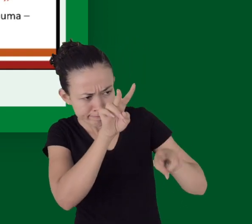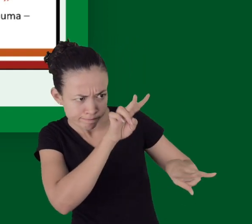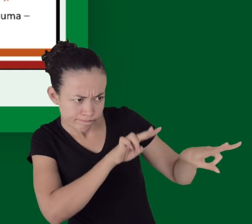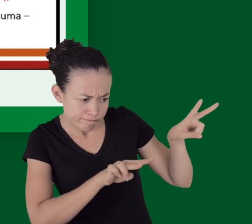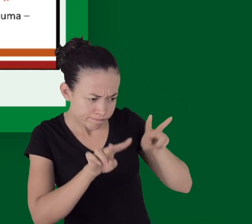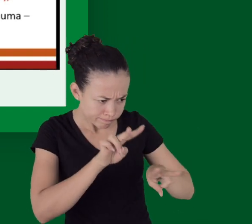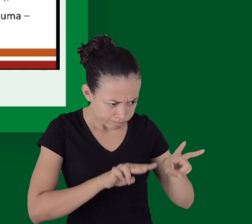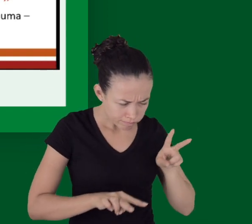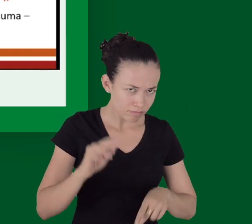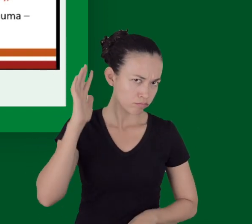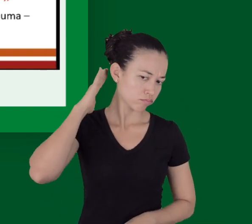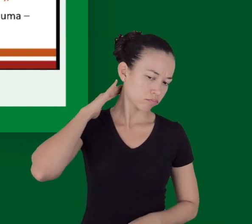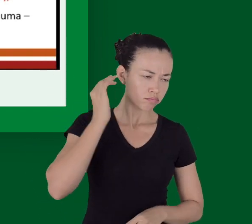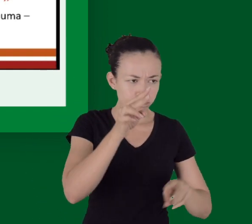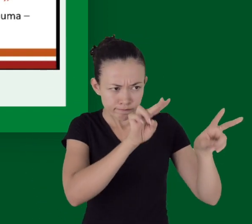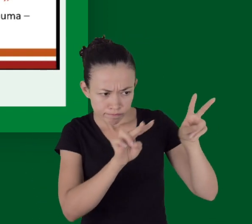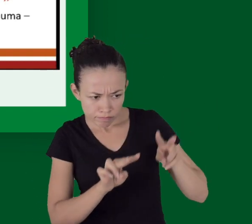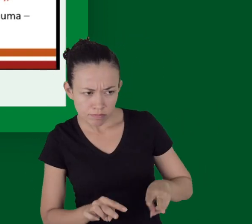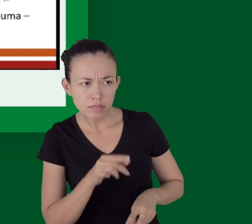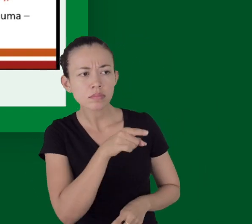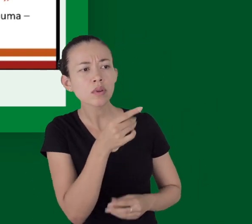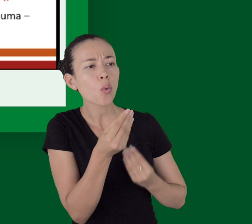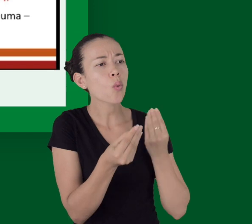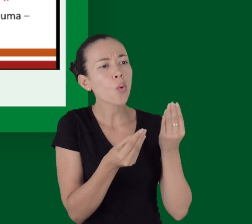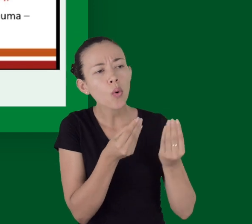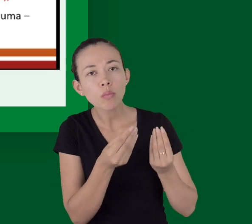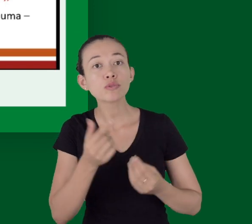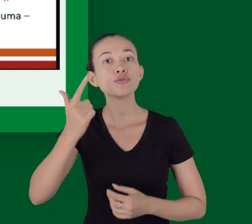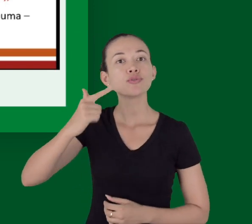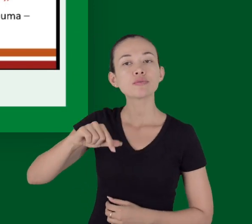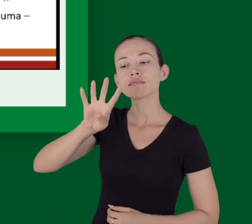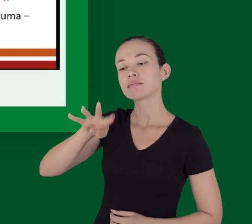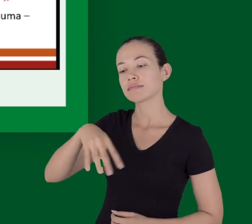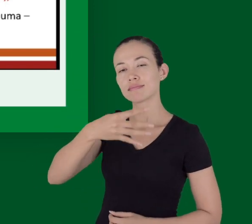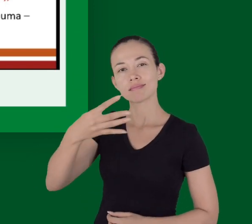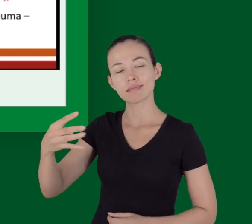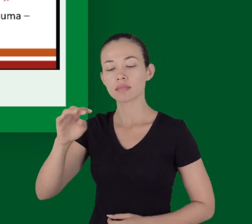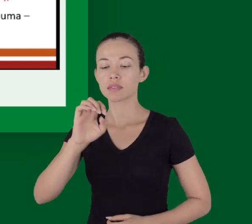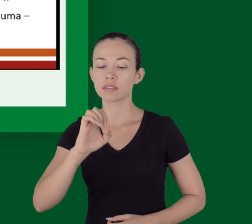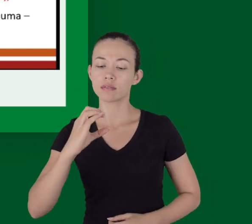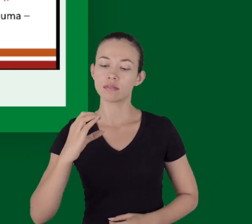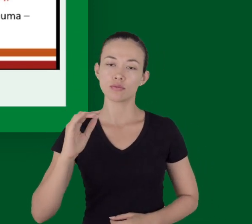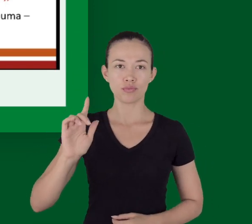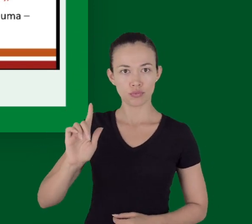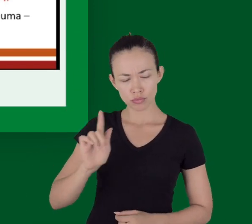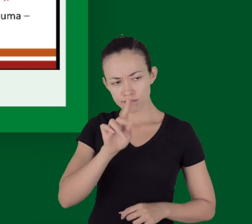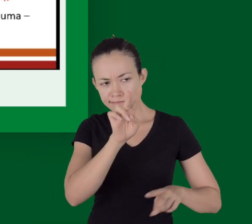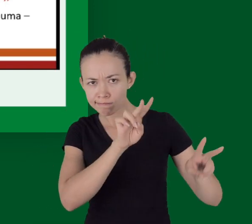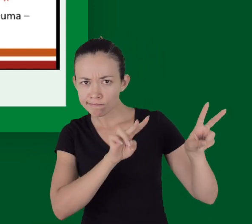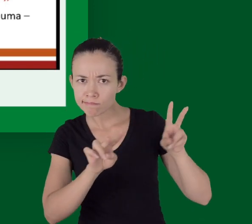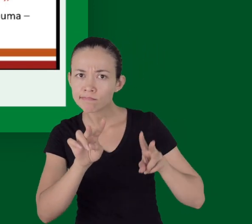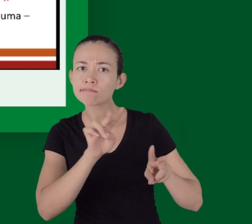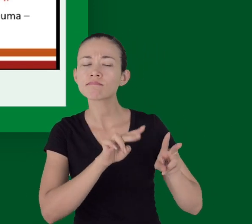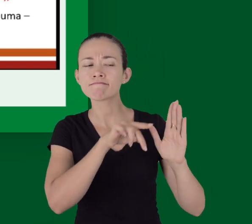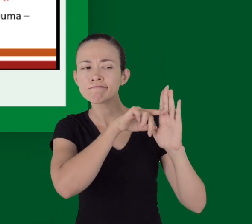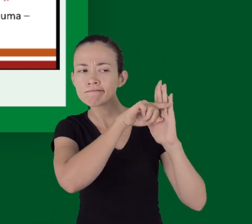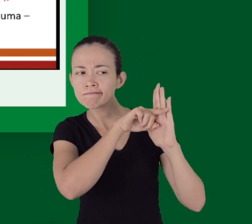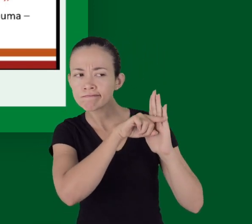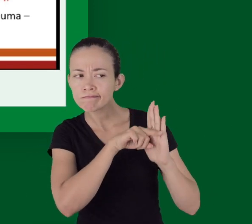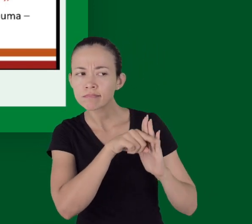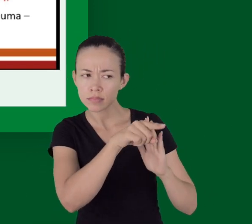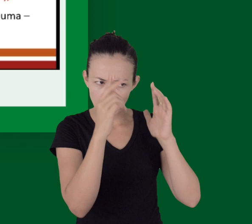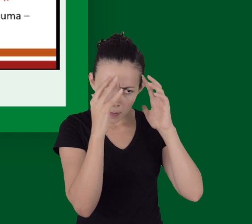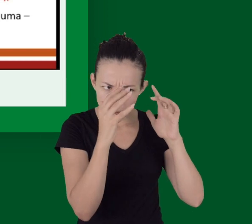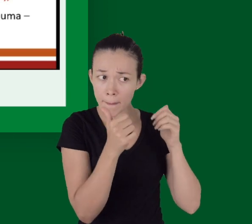venho com toda aquela avaliação cefalo caudal, criteriosa, né, avaliando, qualificando melhor ainda, refazendo